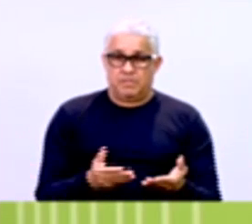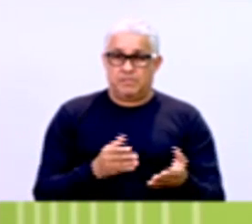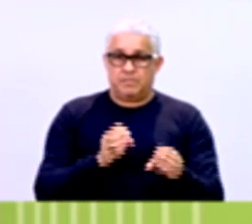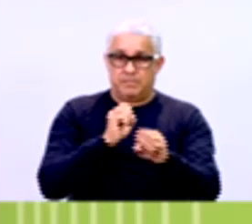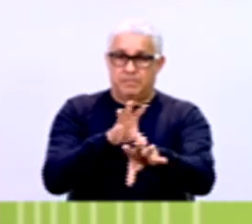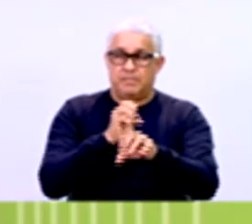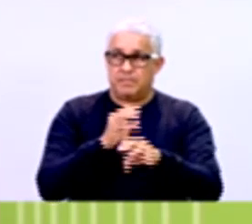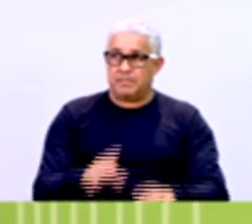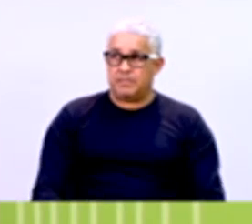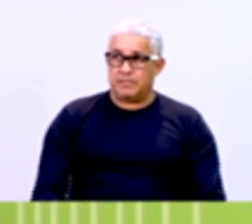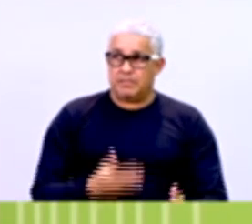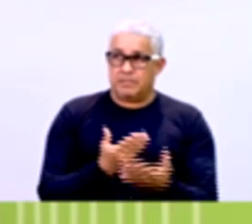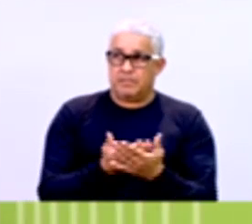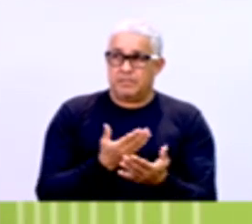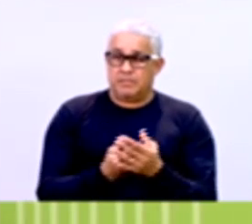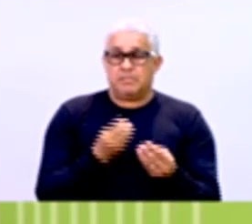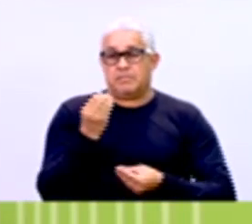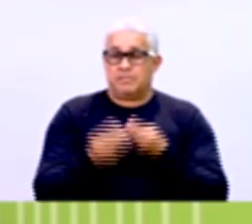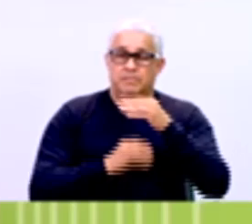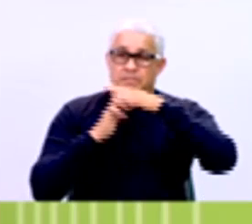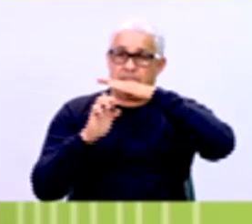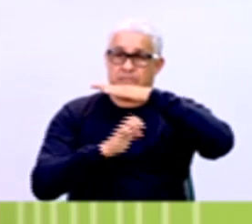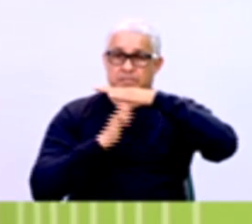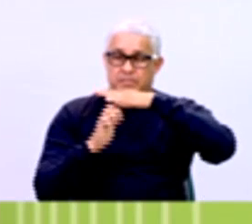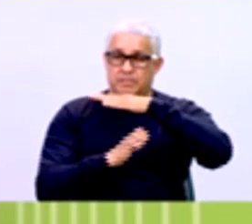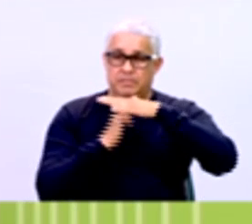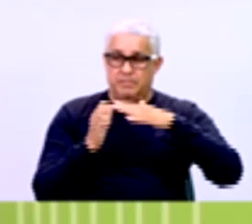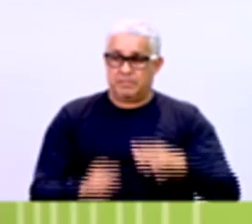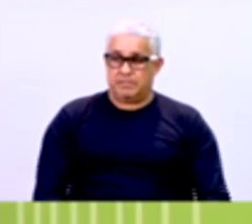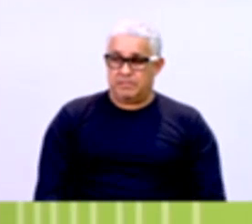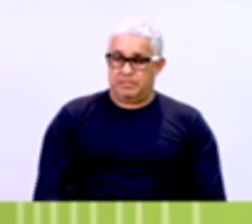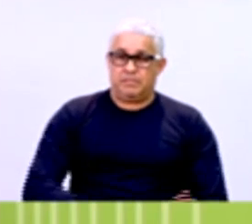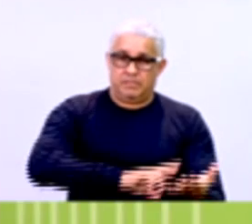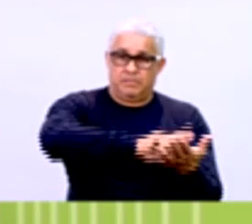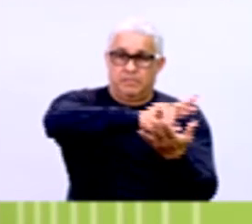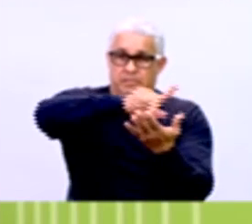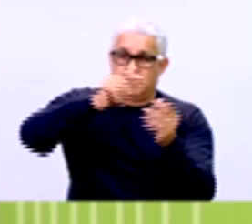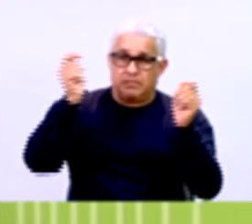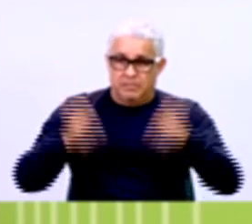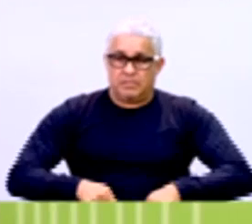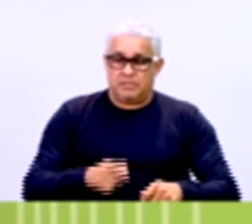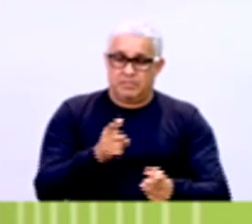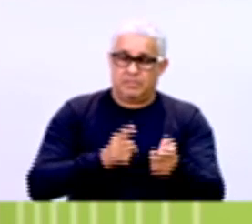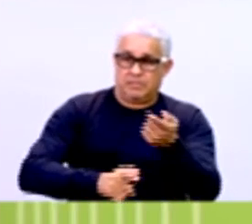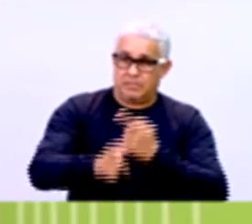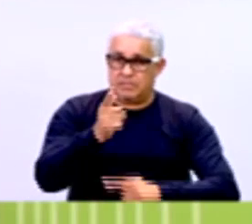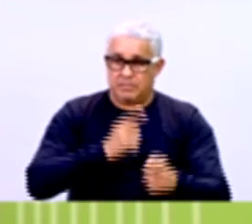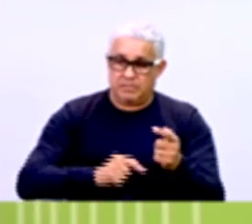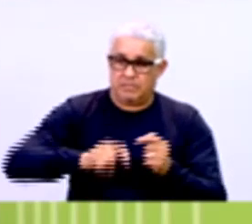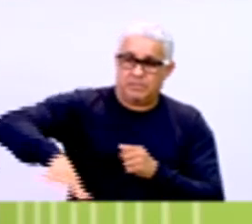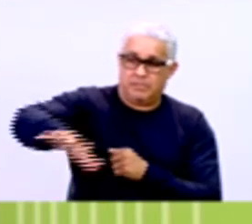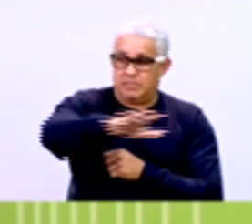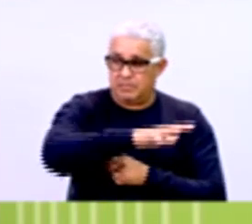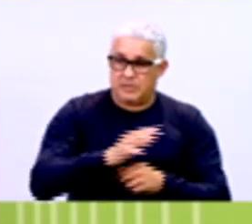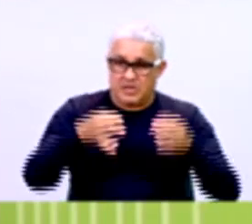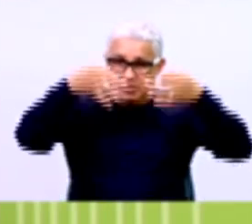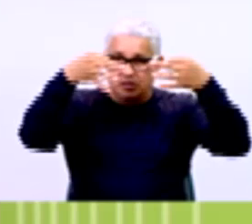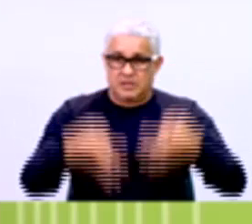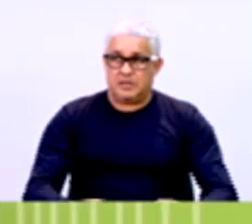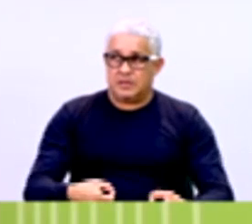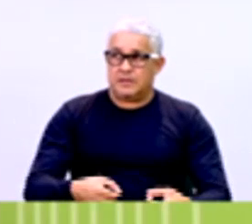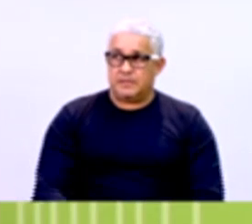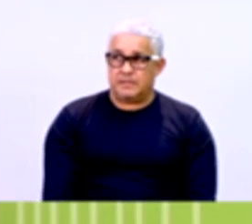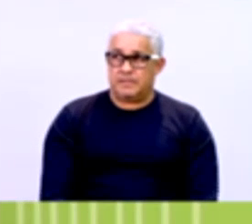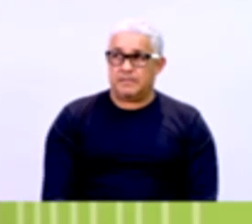aula, que é como as empresas, como as instituições podem gerir o ambiente de maneira correta,